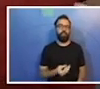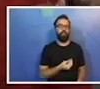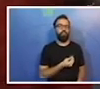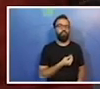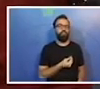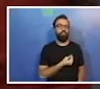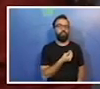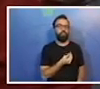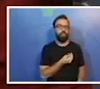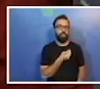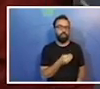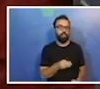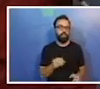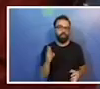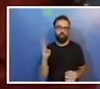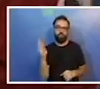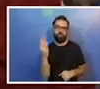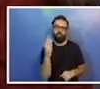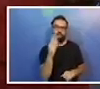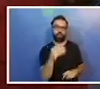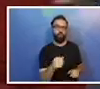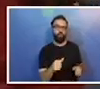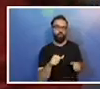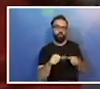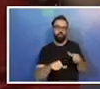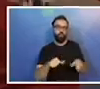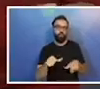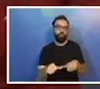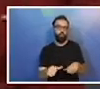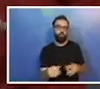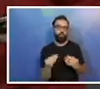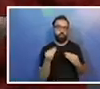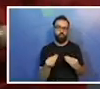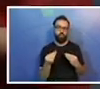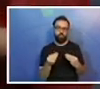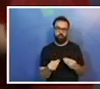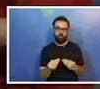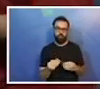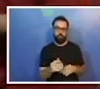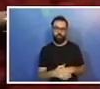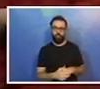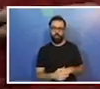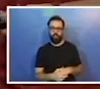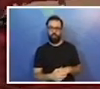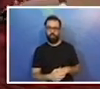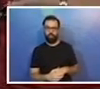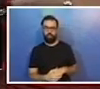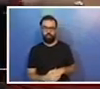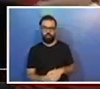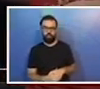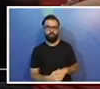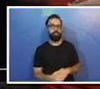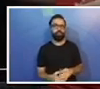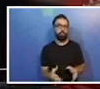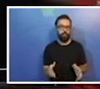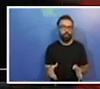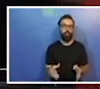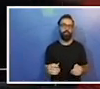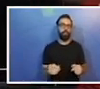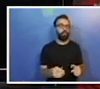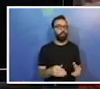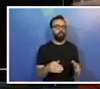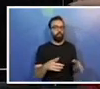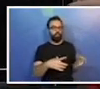Quer dizer, nós estamos vendo, provavelmente ele não está encontrando seu alimento. Então, com a construção do